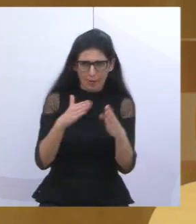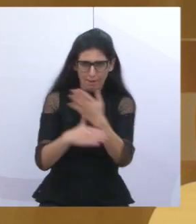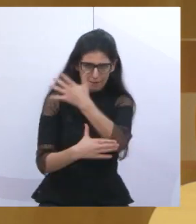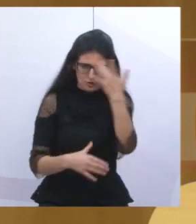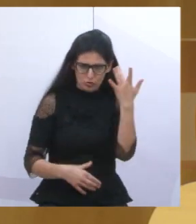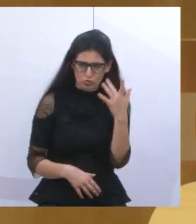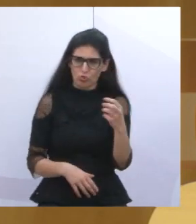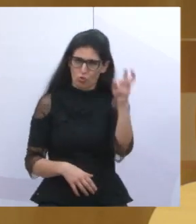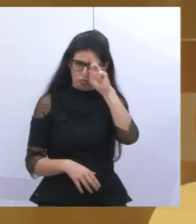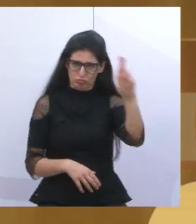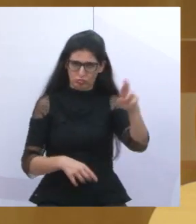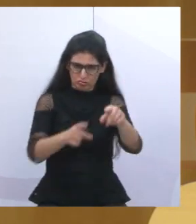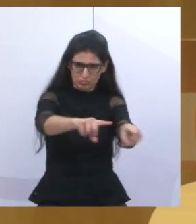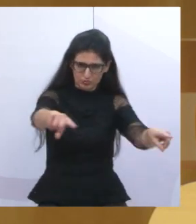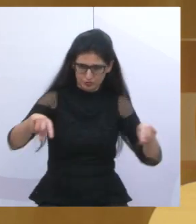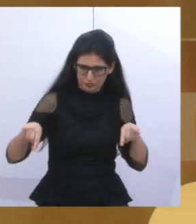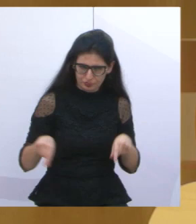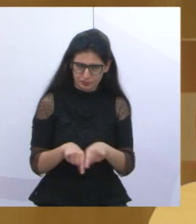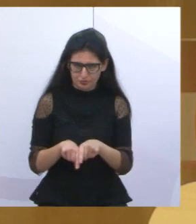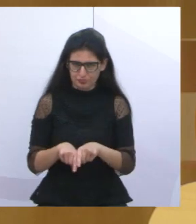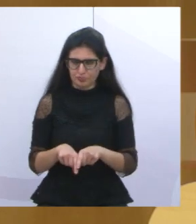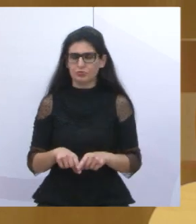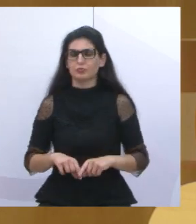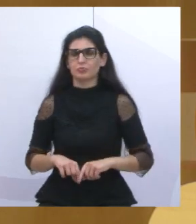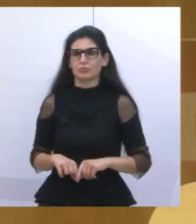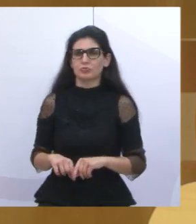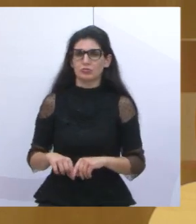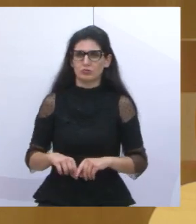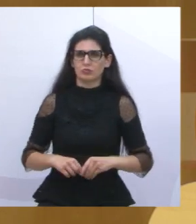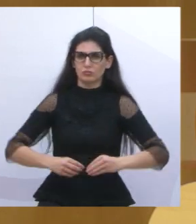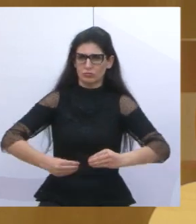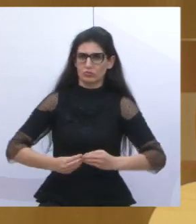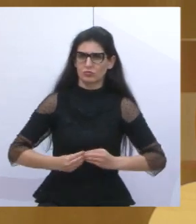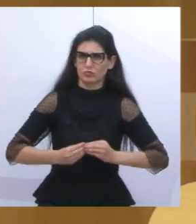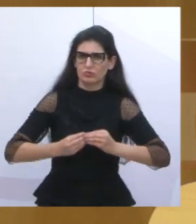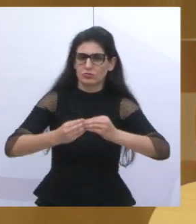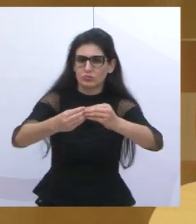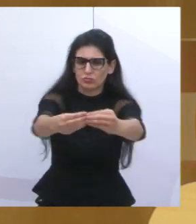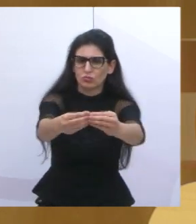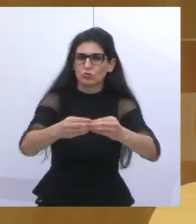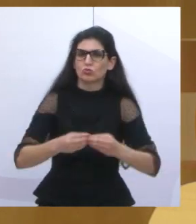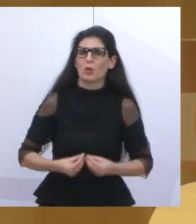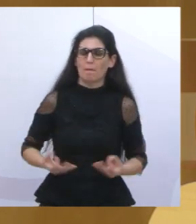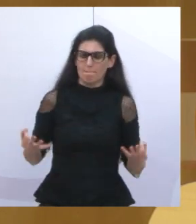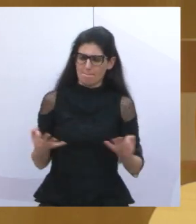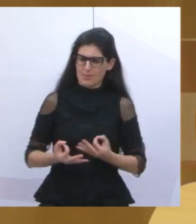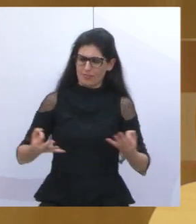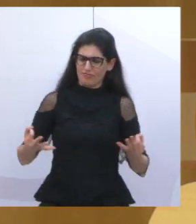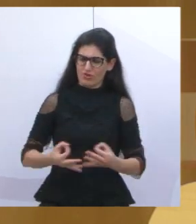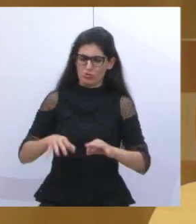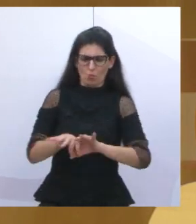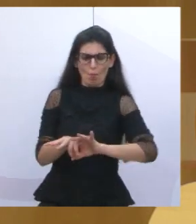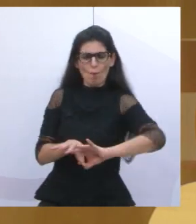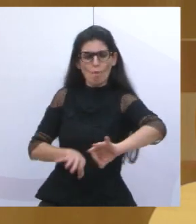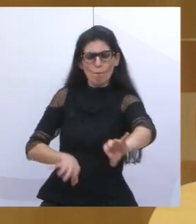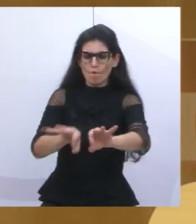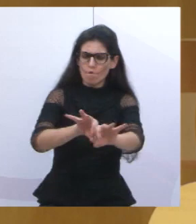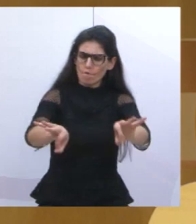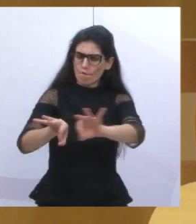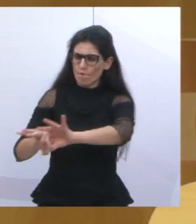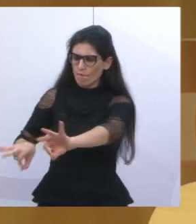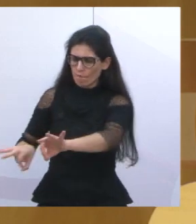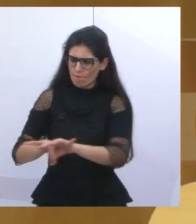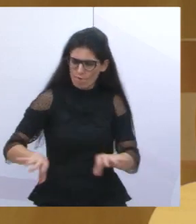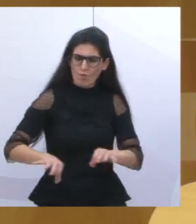todo loteamento deve ser entregue com toda a infraestrutura. Todo loteamento deve ser entregue